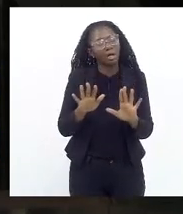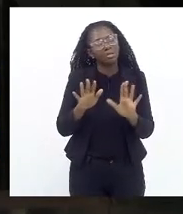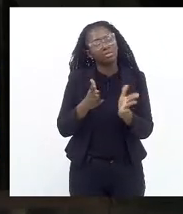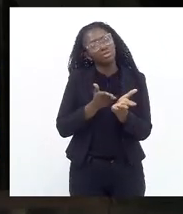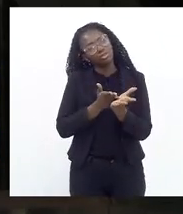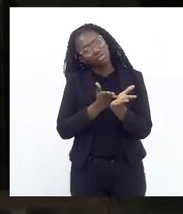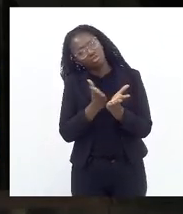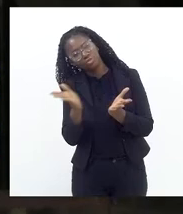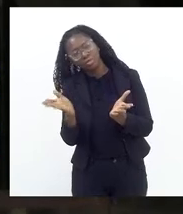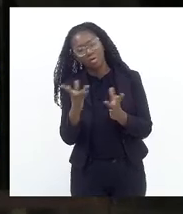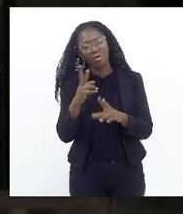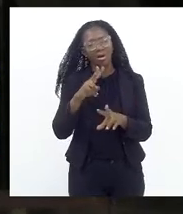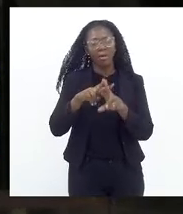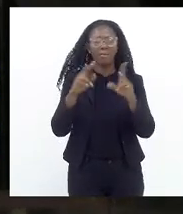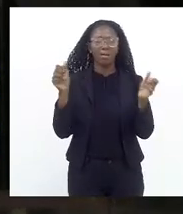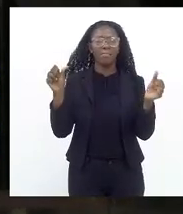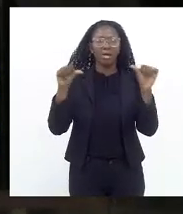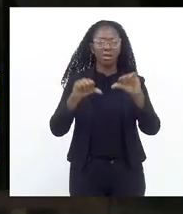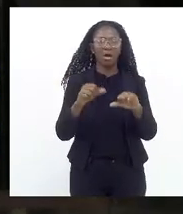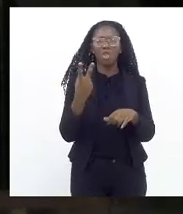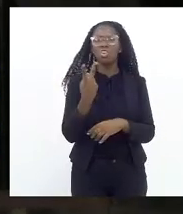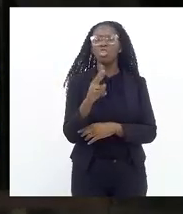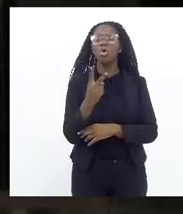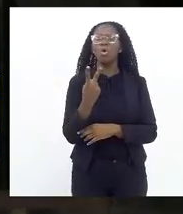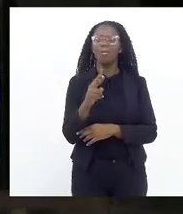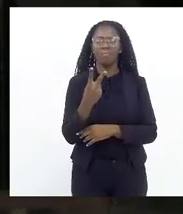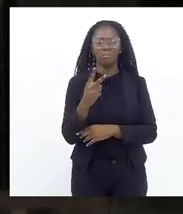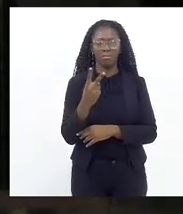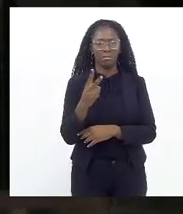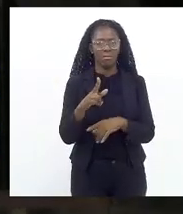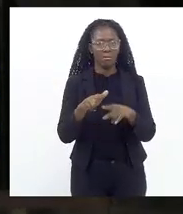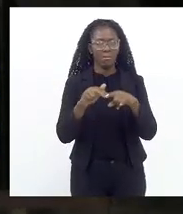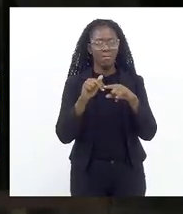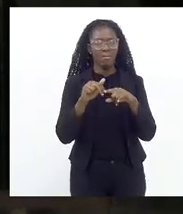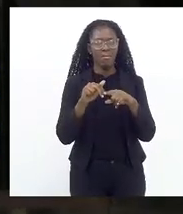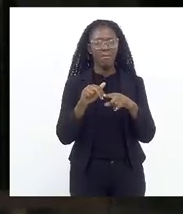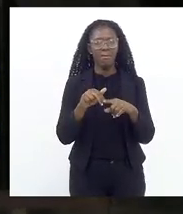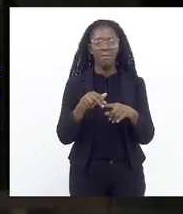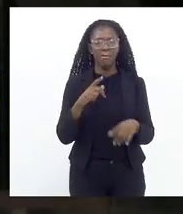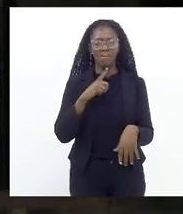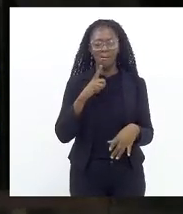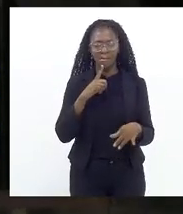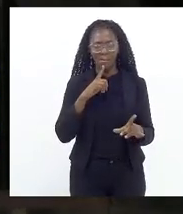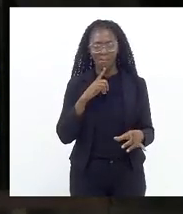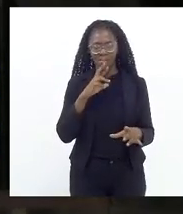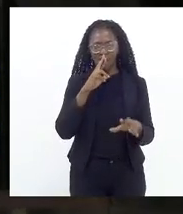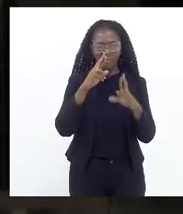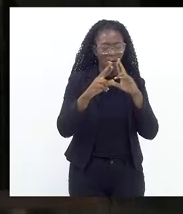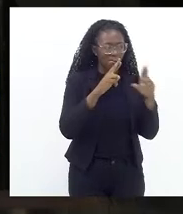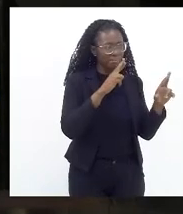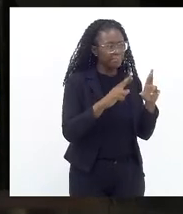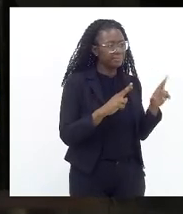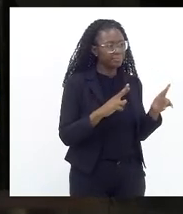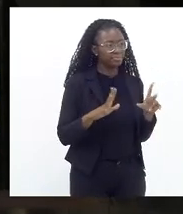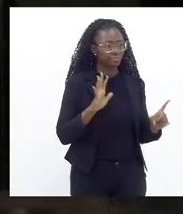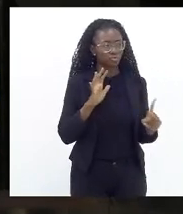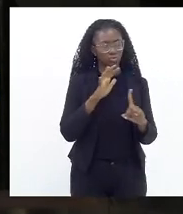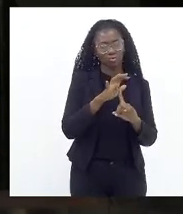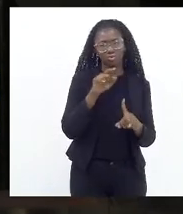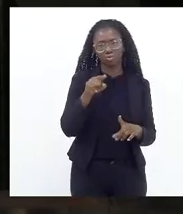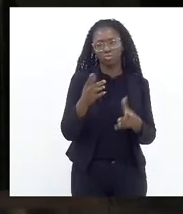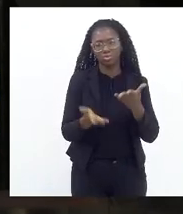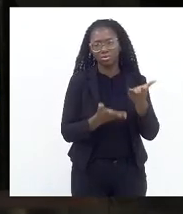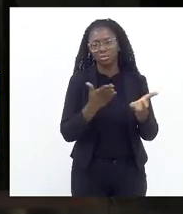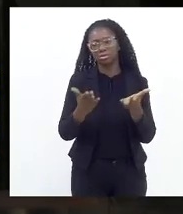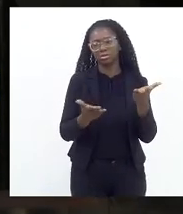um crime duplo, né? Porque ele teve consequências sobre o atendimento aos pacientes, sobre